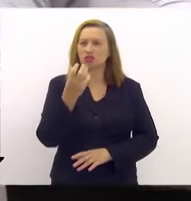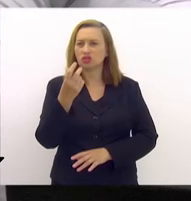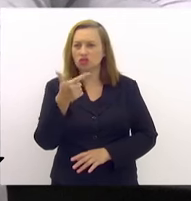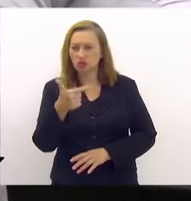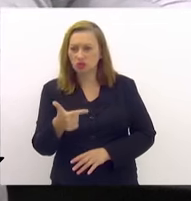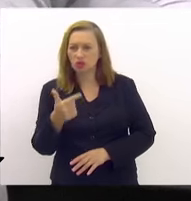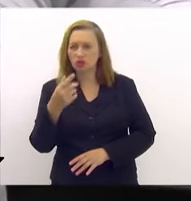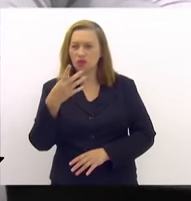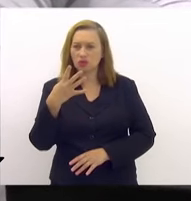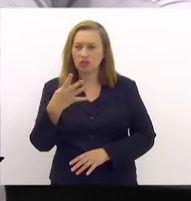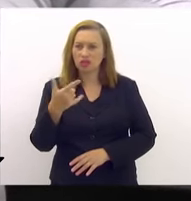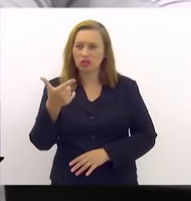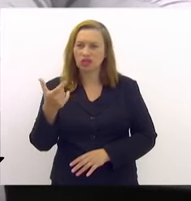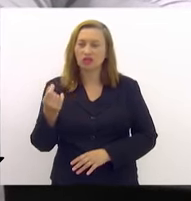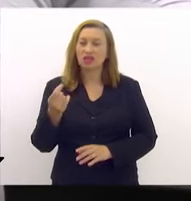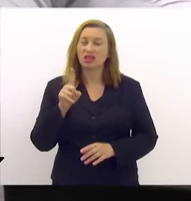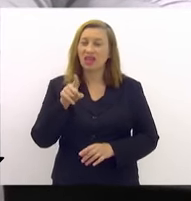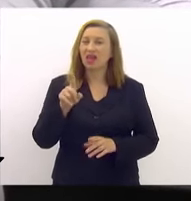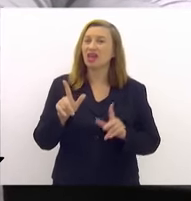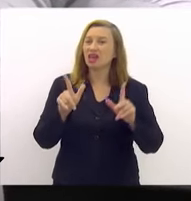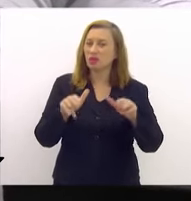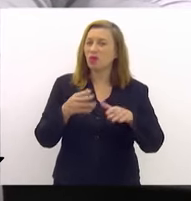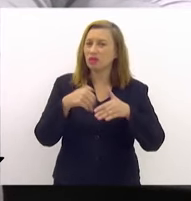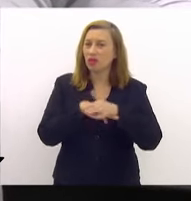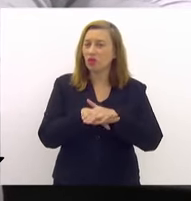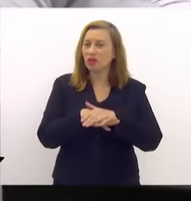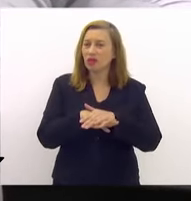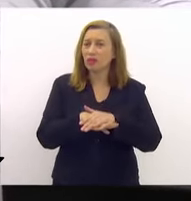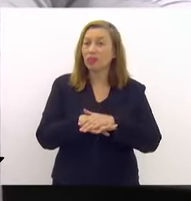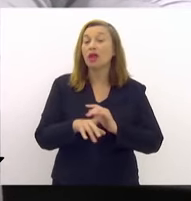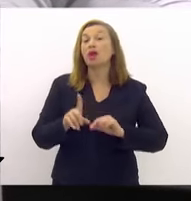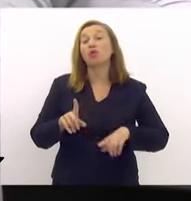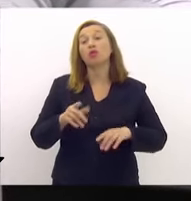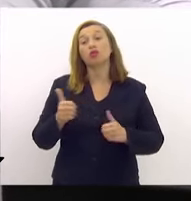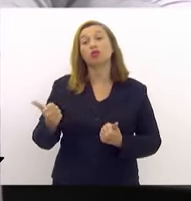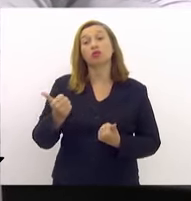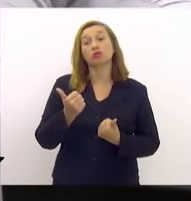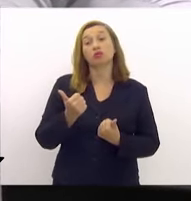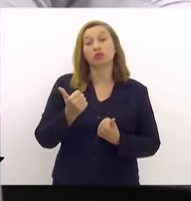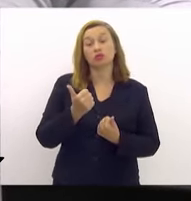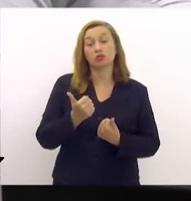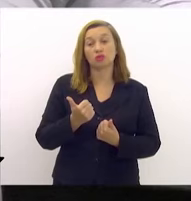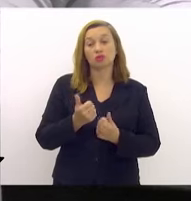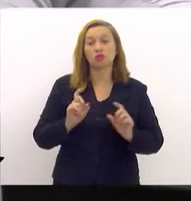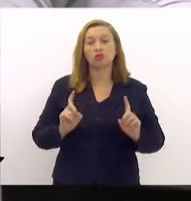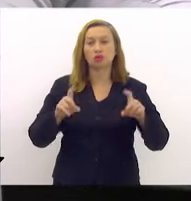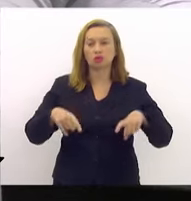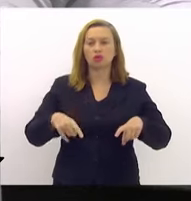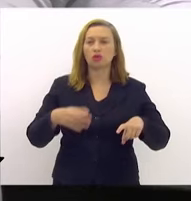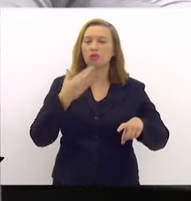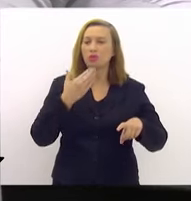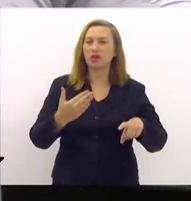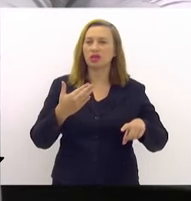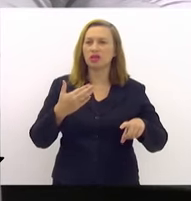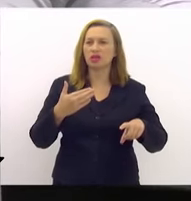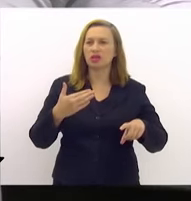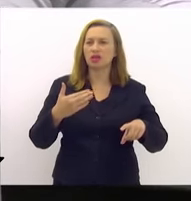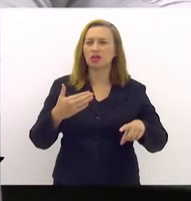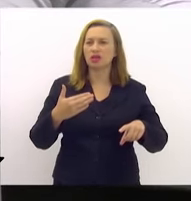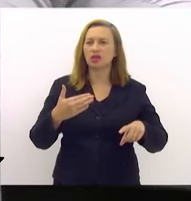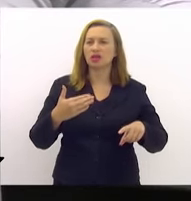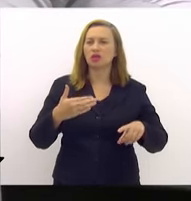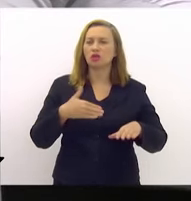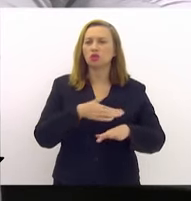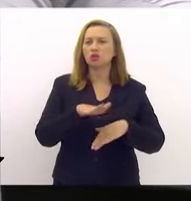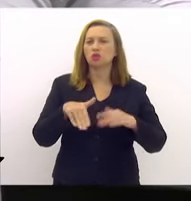por término da legislatura. É igual. Está arquivado. Eu, quando assumi esse mandato, eu solicitei o desarquivamento de todos os projetos que eu era autor ou